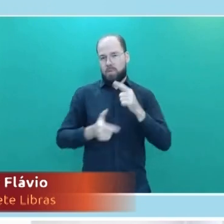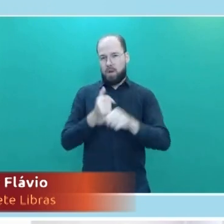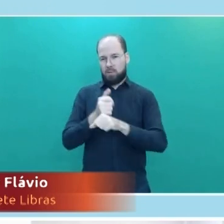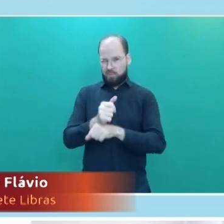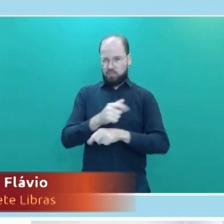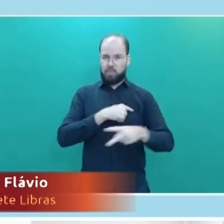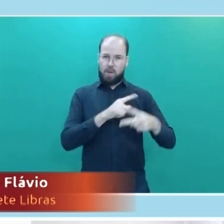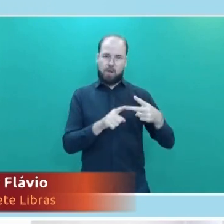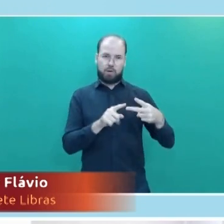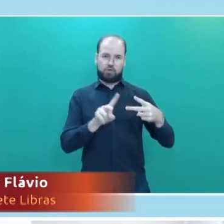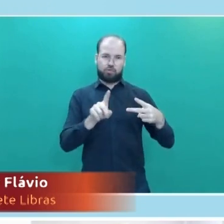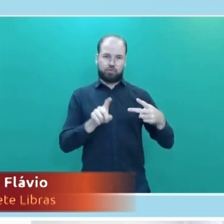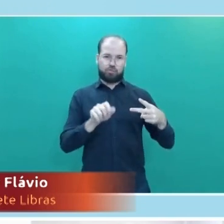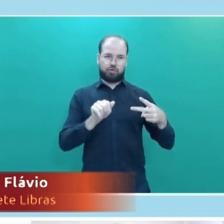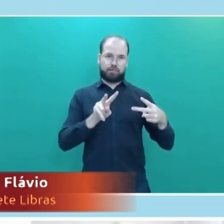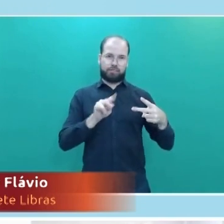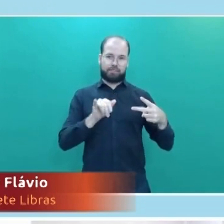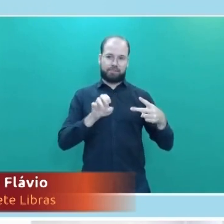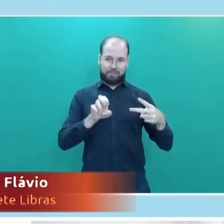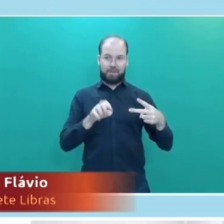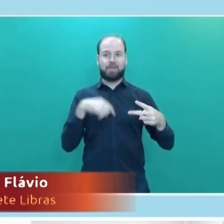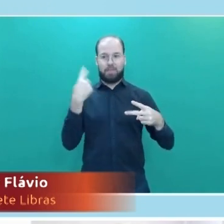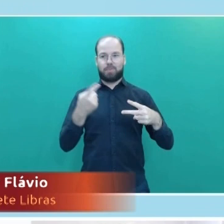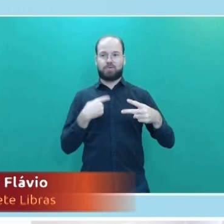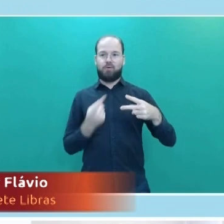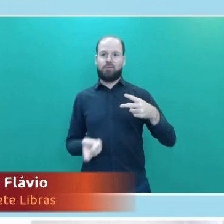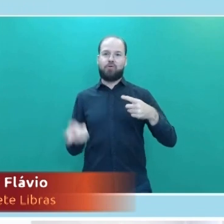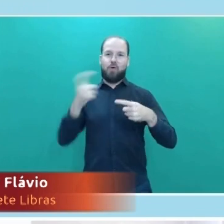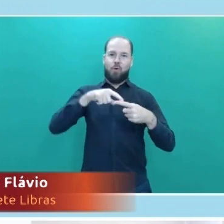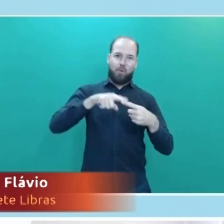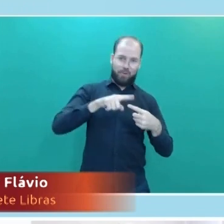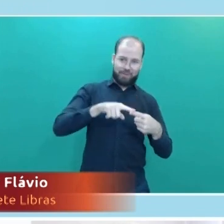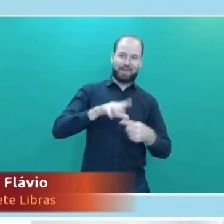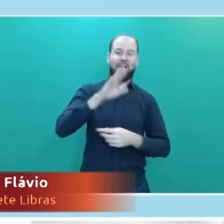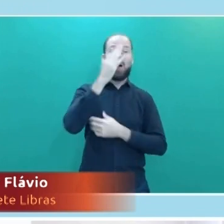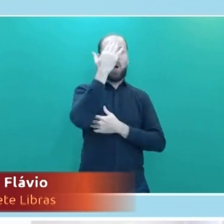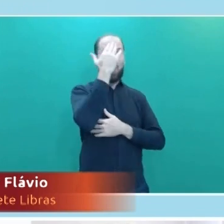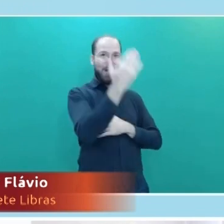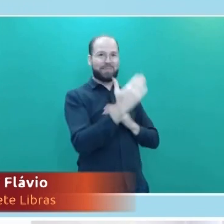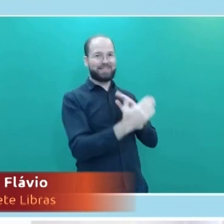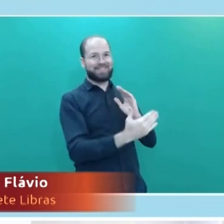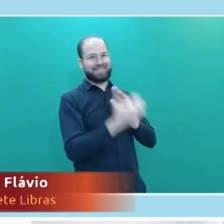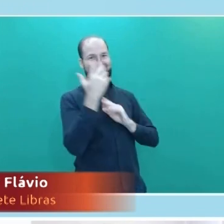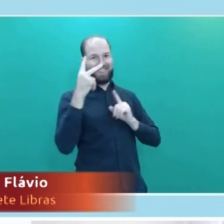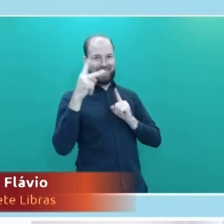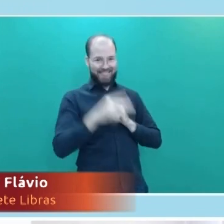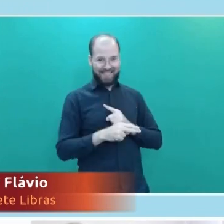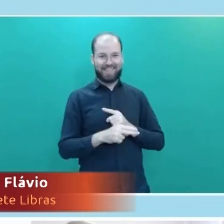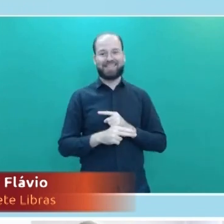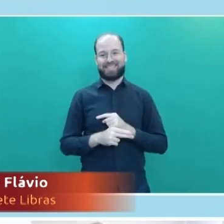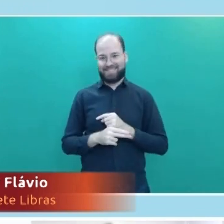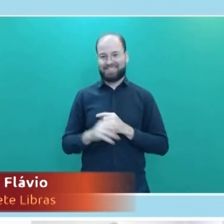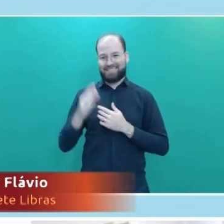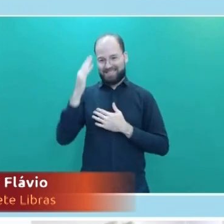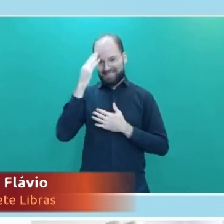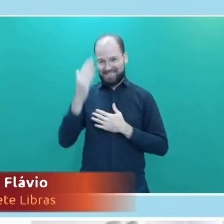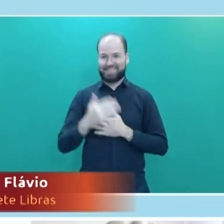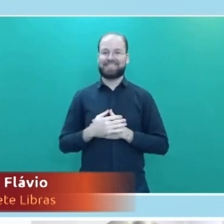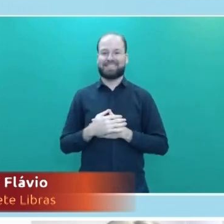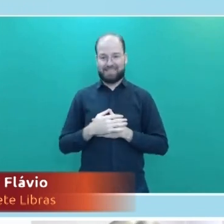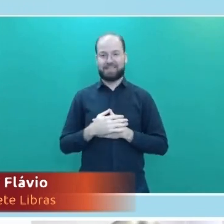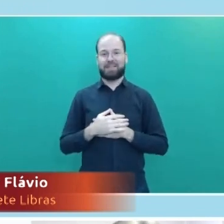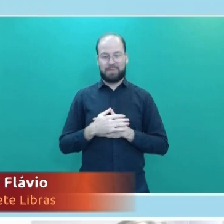volto para você. Obrigada, porque senão eu vou engatar uma primeira e vou ficar falando. Obrigado, Rosana. Eu ratifico tudo